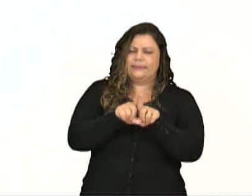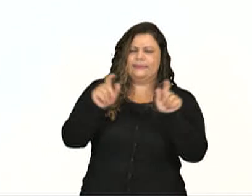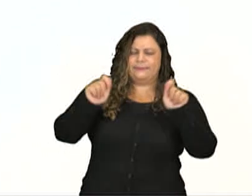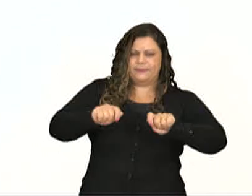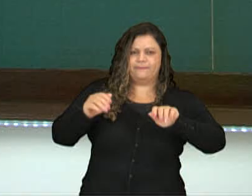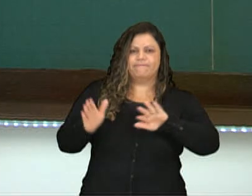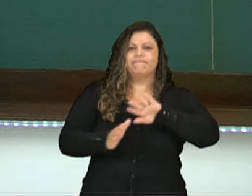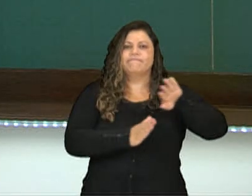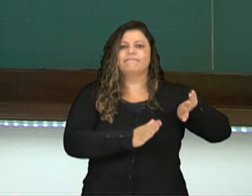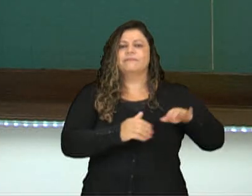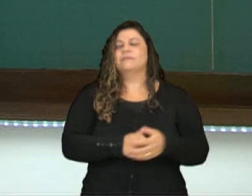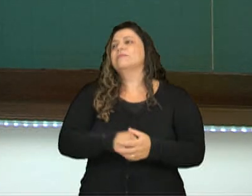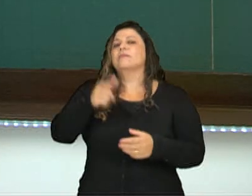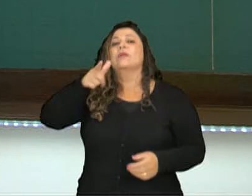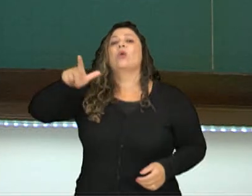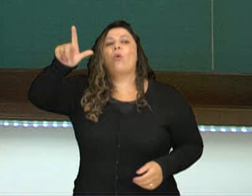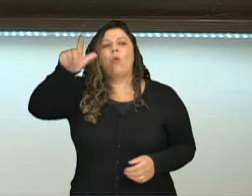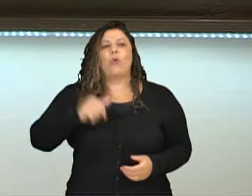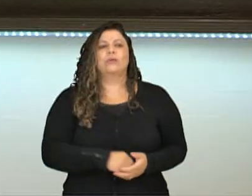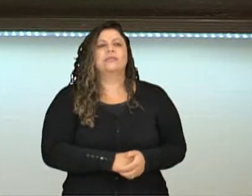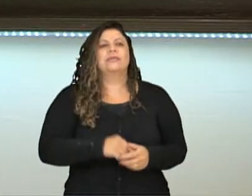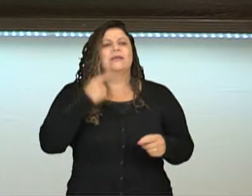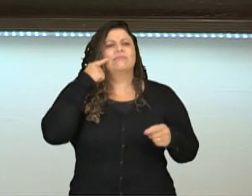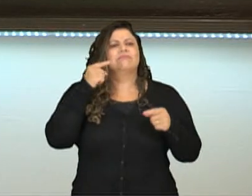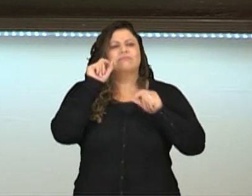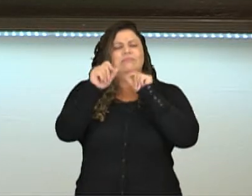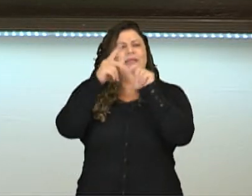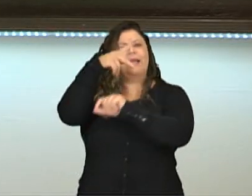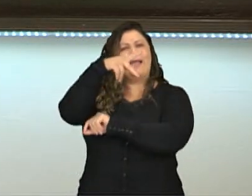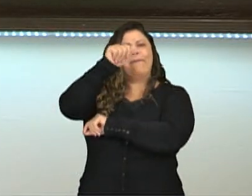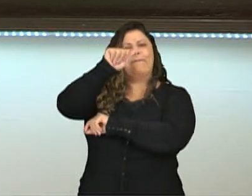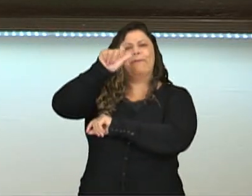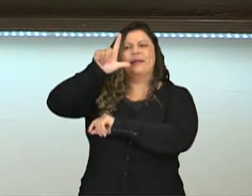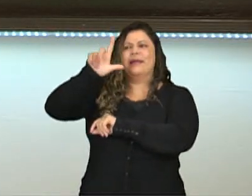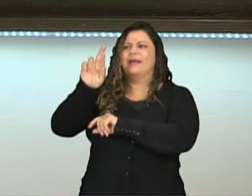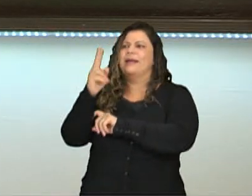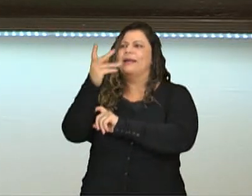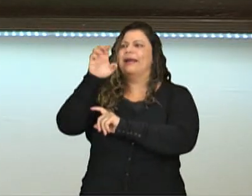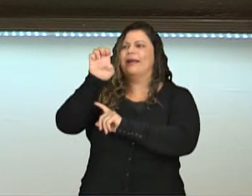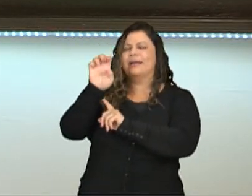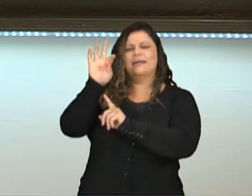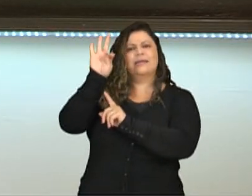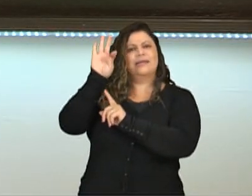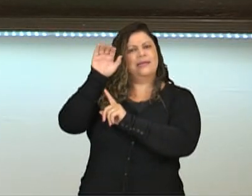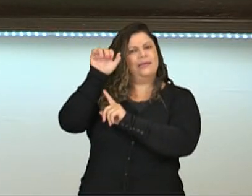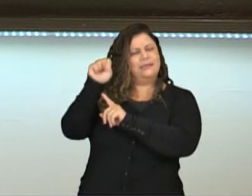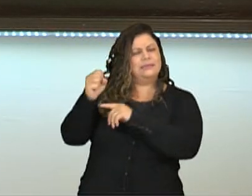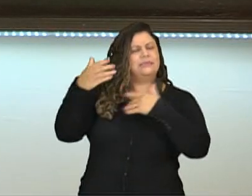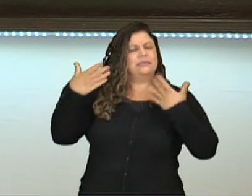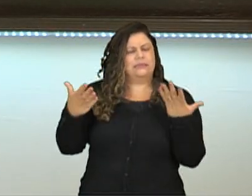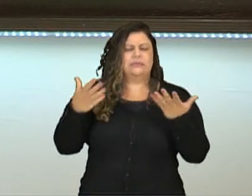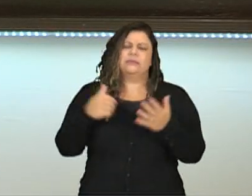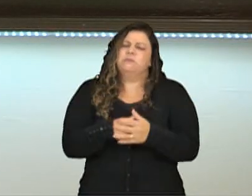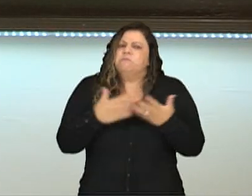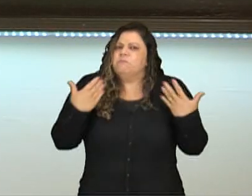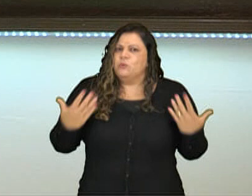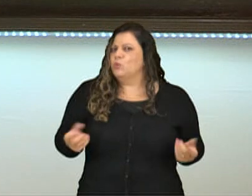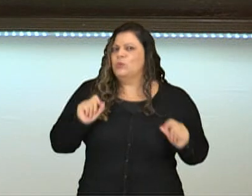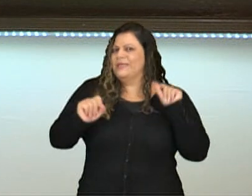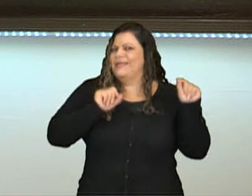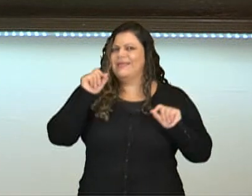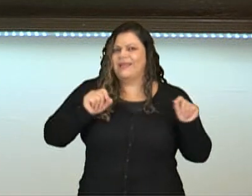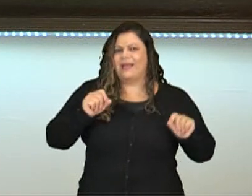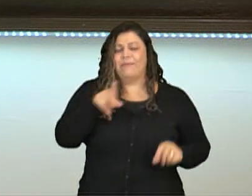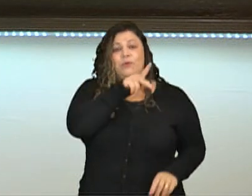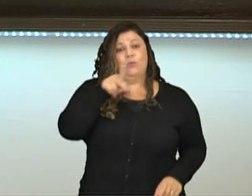histórica, as chamadas palhetas ou paletas. Mas o que é isso, professor? Olha, o professor Roberto é músico, né? Galerinha do sexto ano